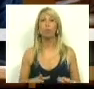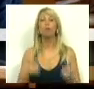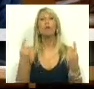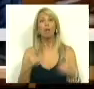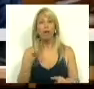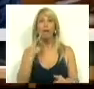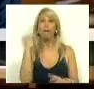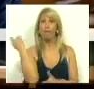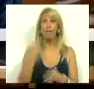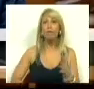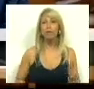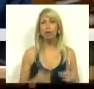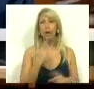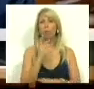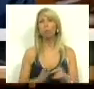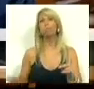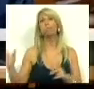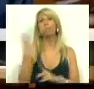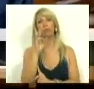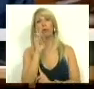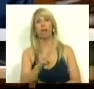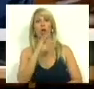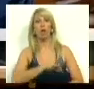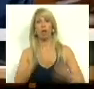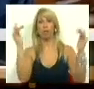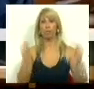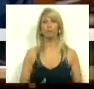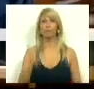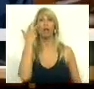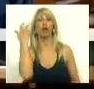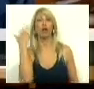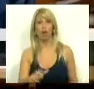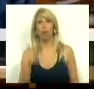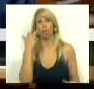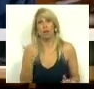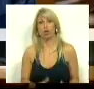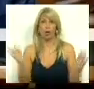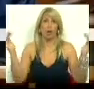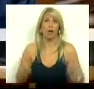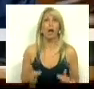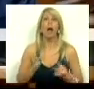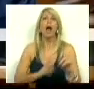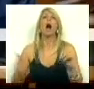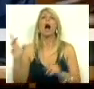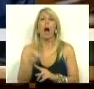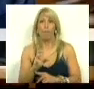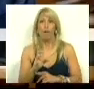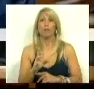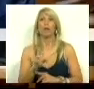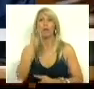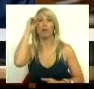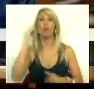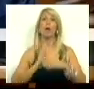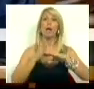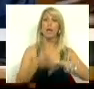carga fiscal, assistem à redução dos seus salários, das reformas e das pensões, aumentam as dificuldades de acesso